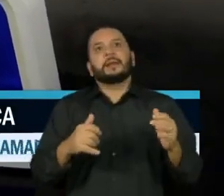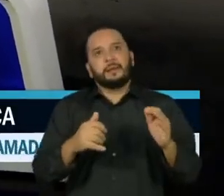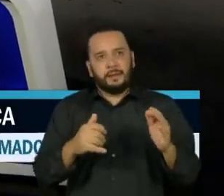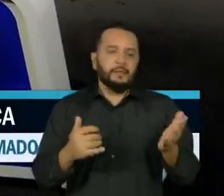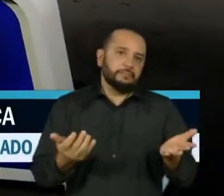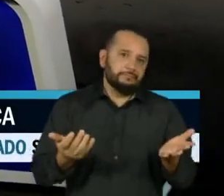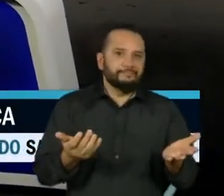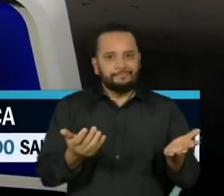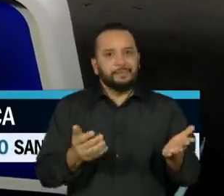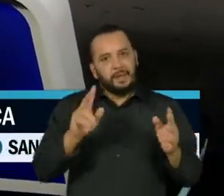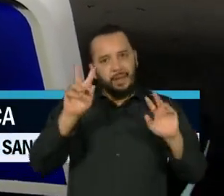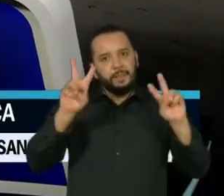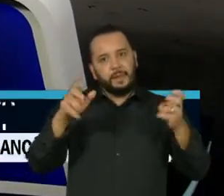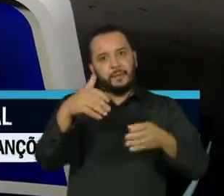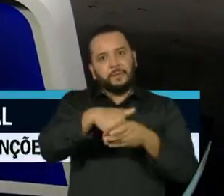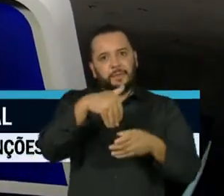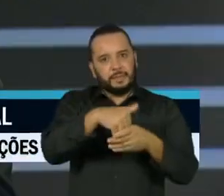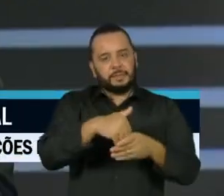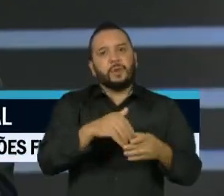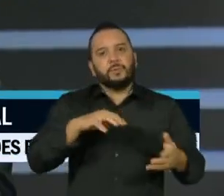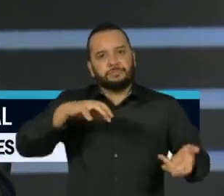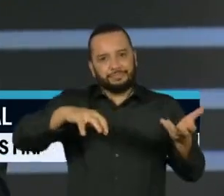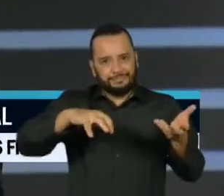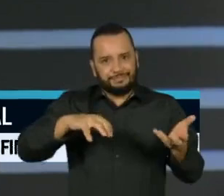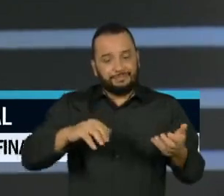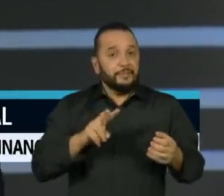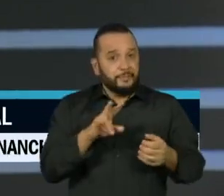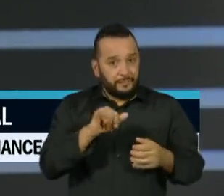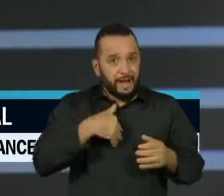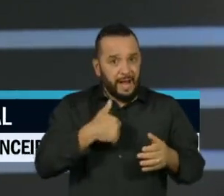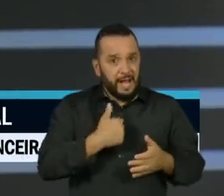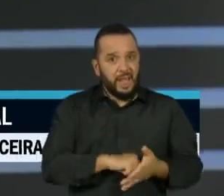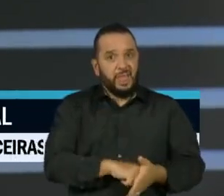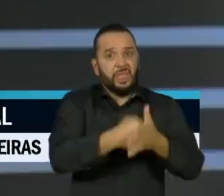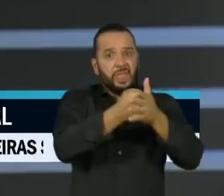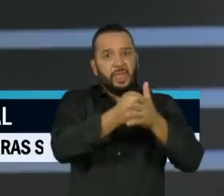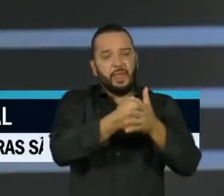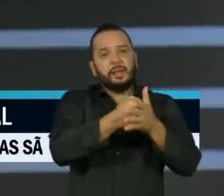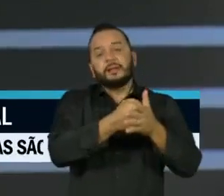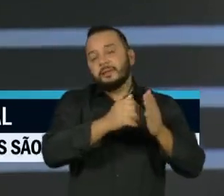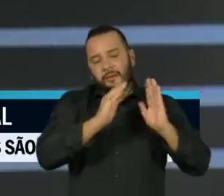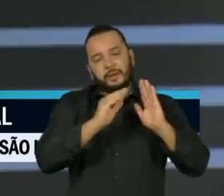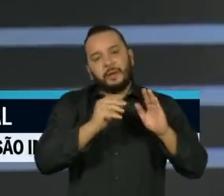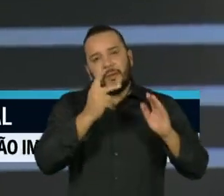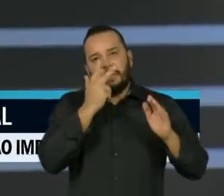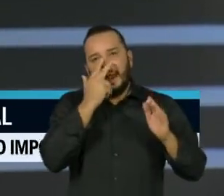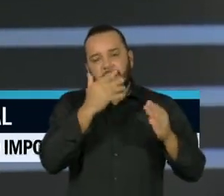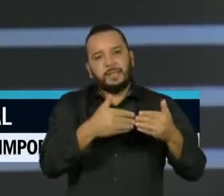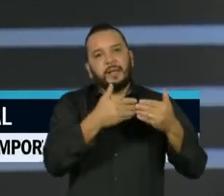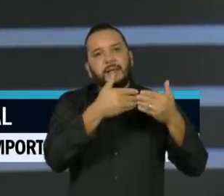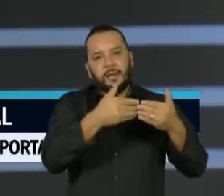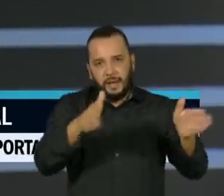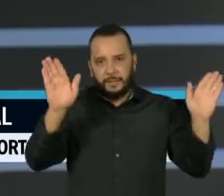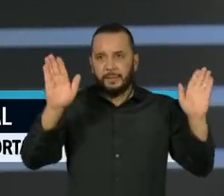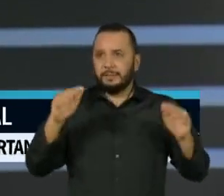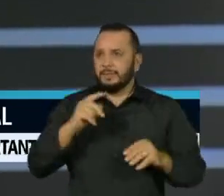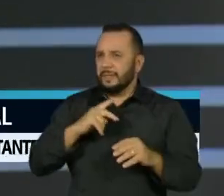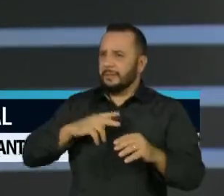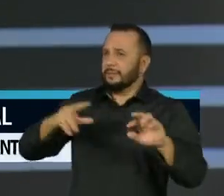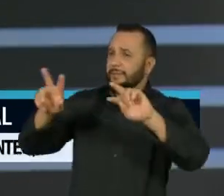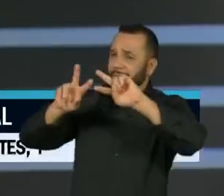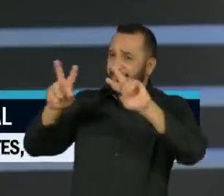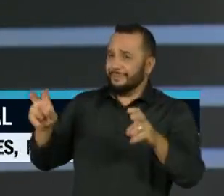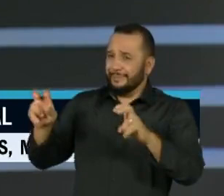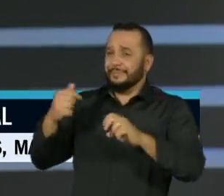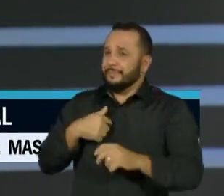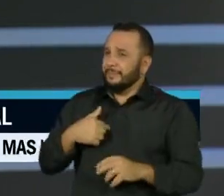destravar a burocracia que tem pela frente Olha eu acho que várias faltas aquela que teria um impacto maior